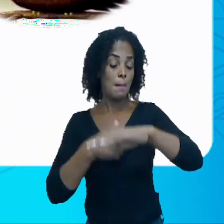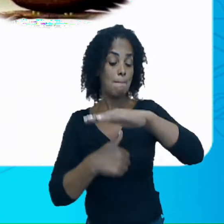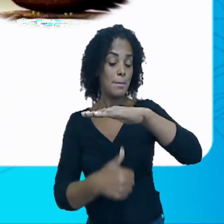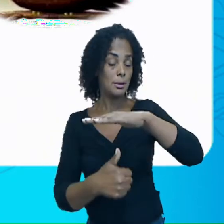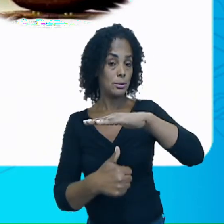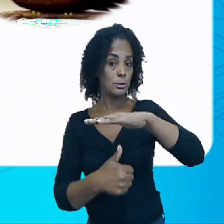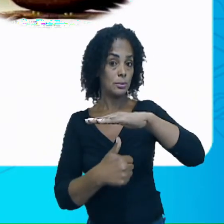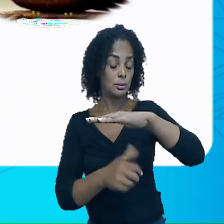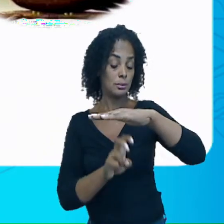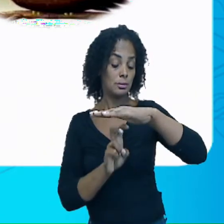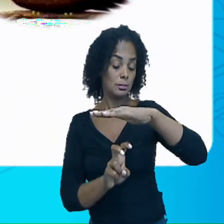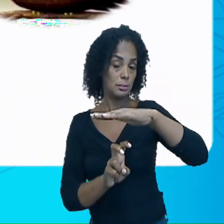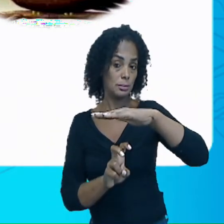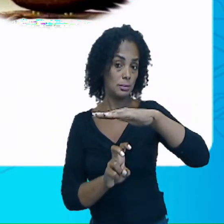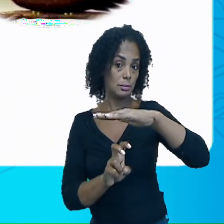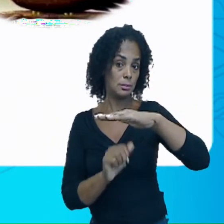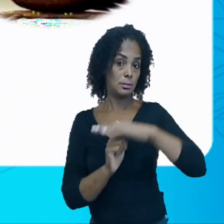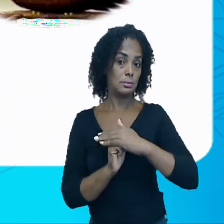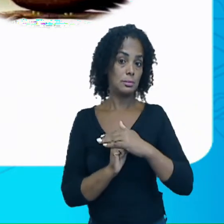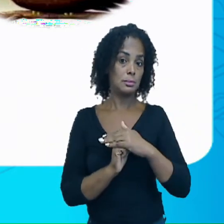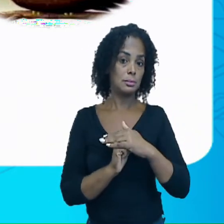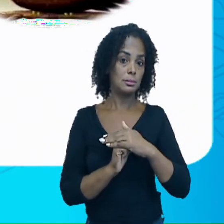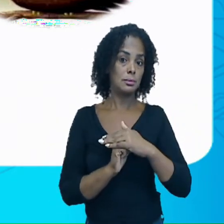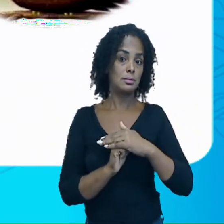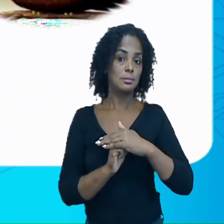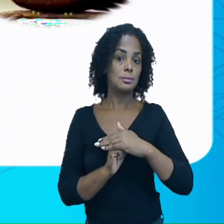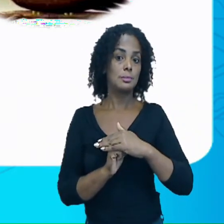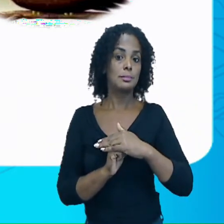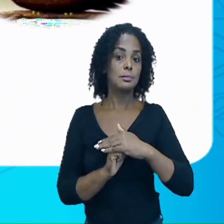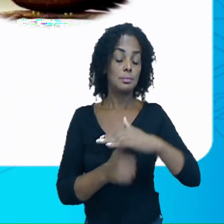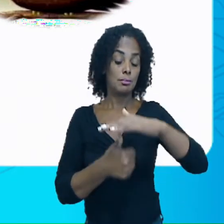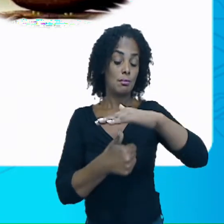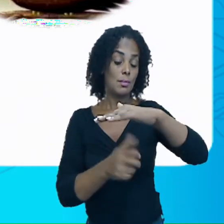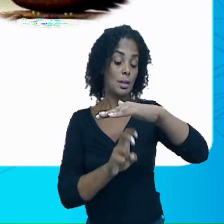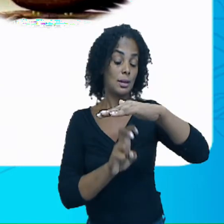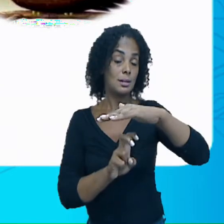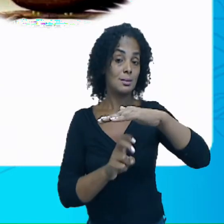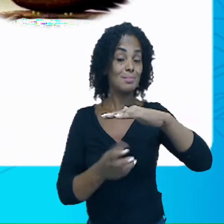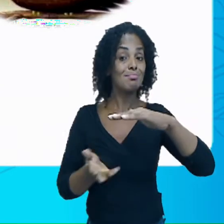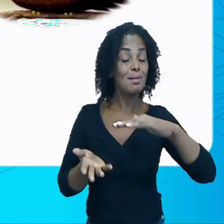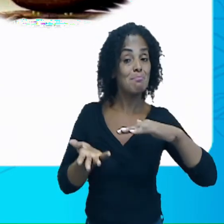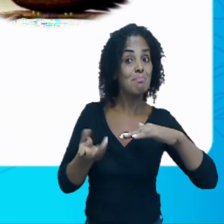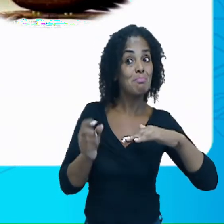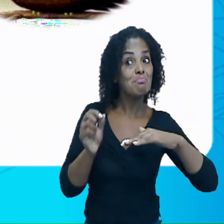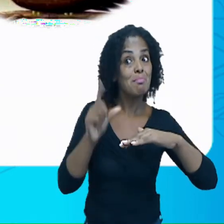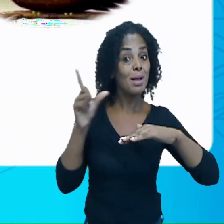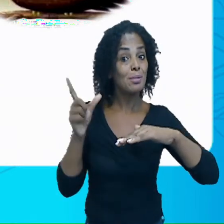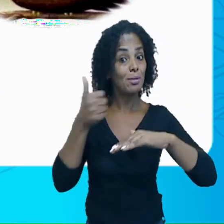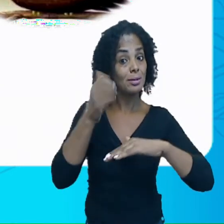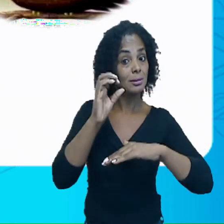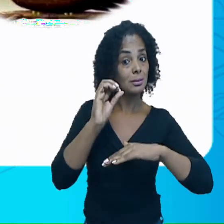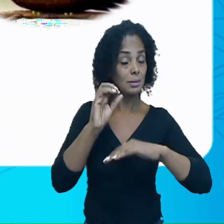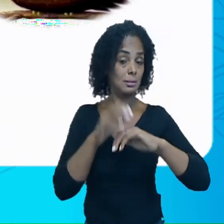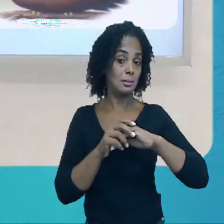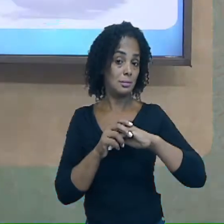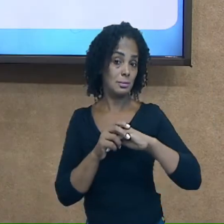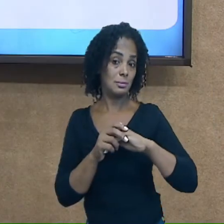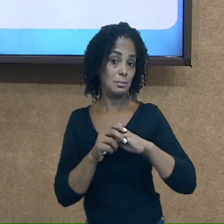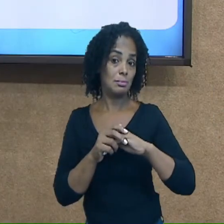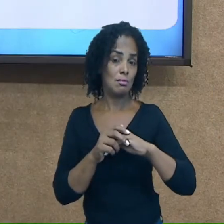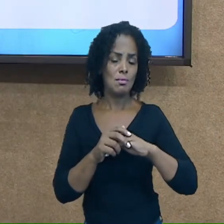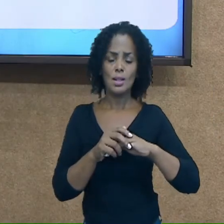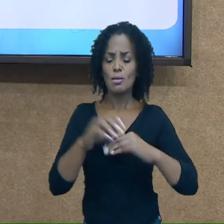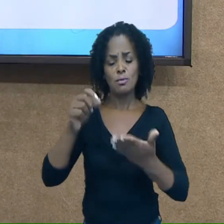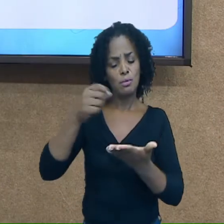embaixo apareceu 15. Ou seja, 15 é maior do que 10, não é isso? Eu vou escrever 15 mesmo, eu